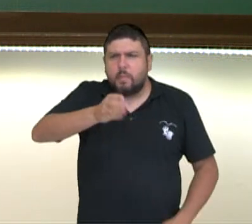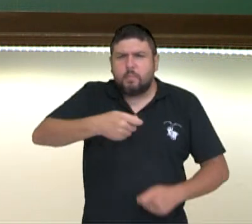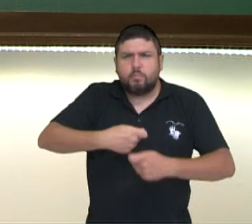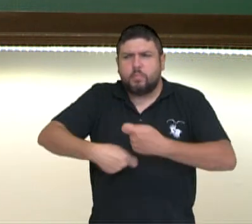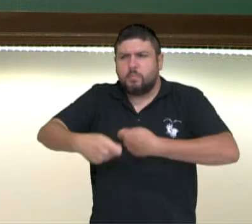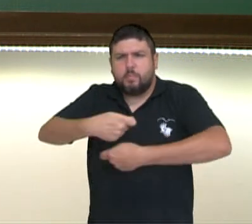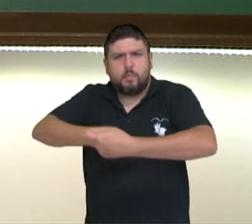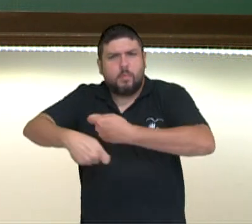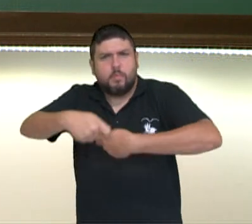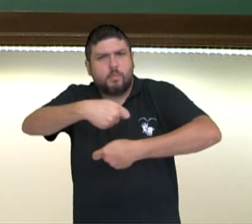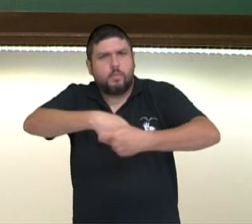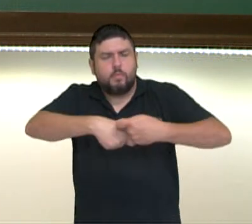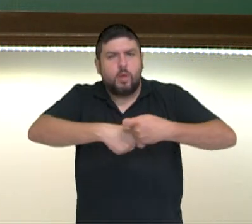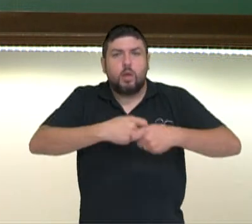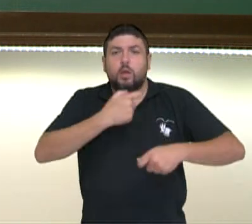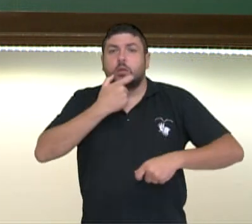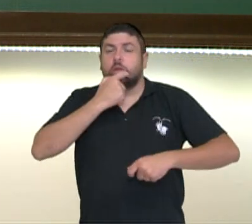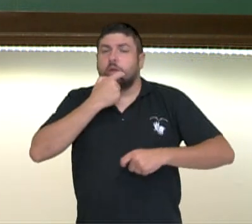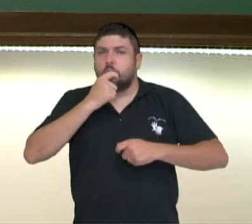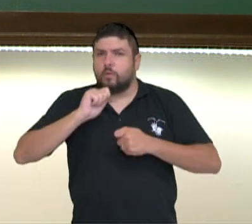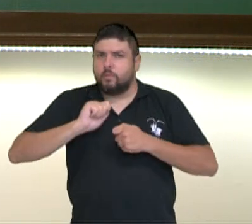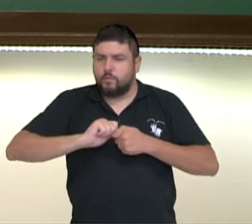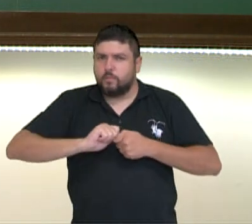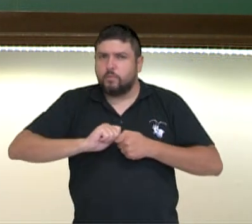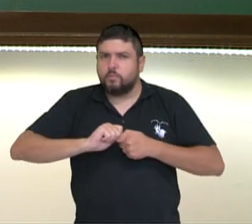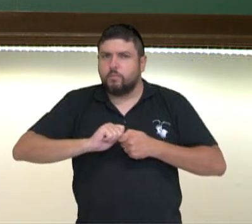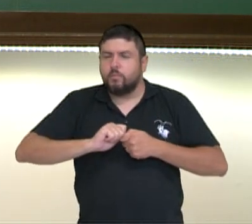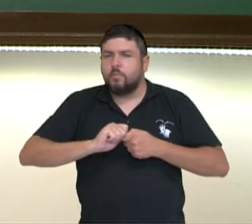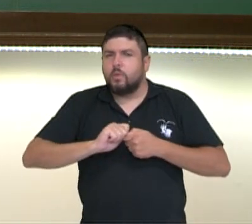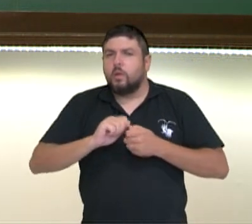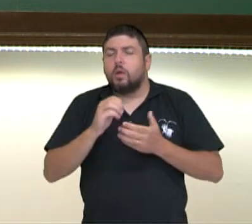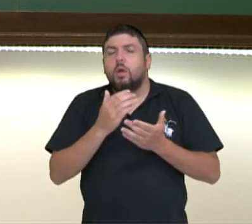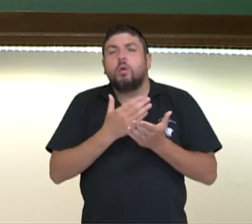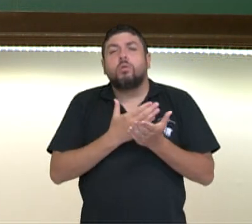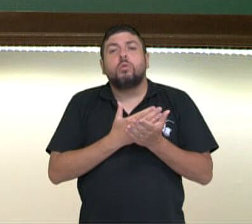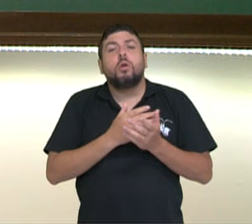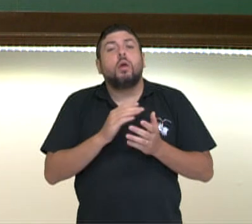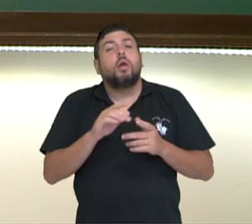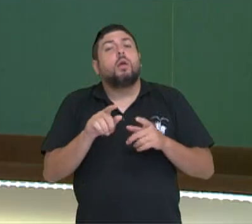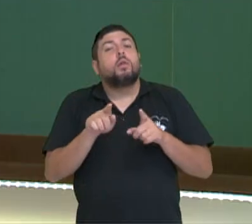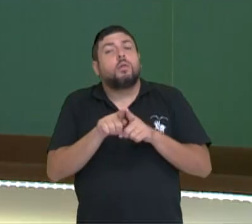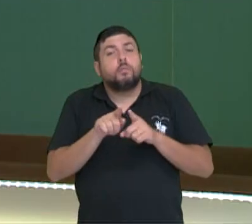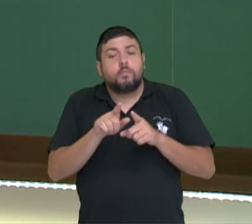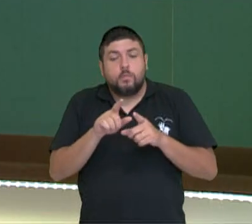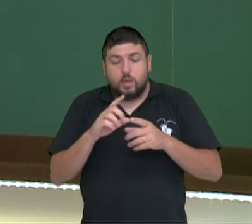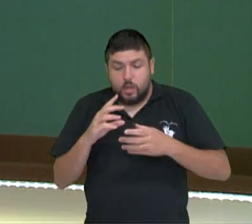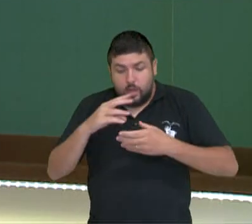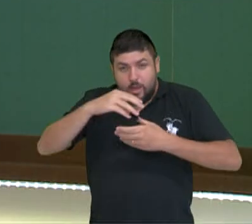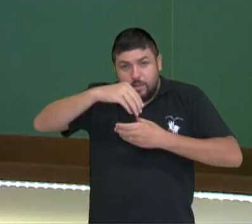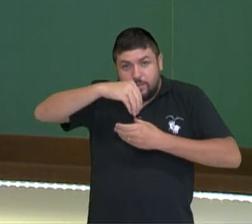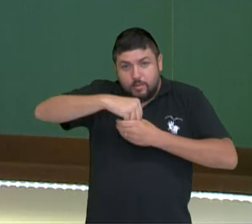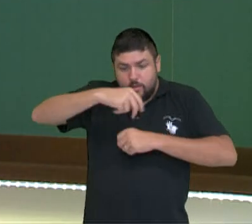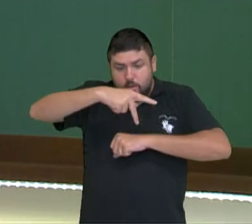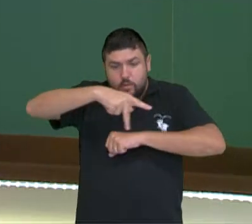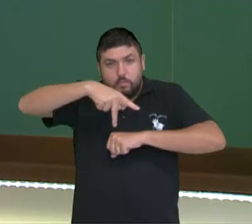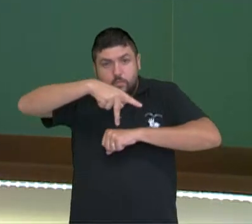que vai ocorrer na Inglaterra, a gente vai ver que o comércio dentro da Inglaterra ele vai acabar tendo um grande